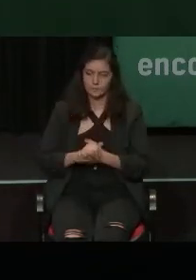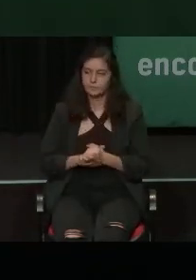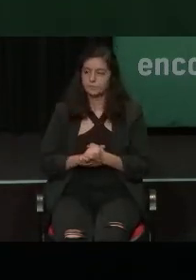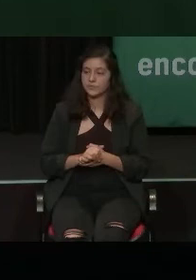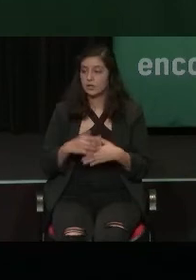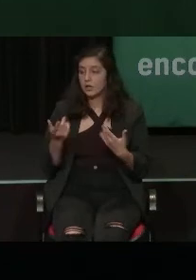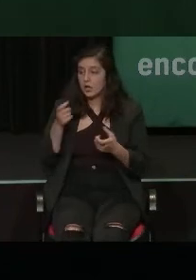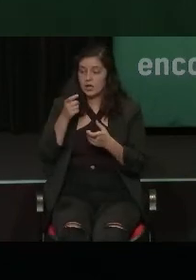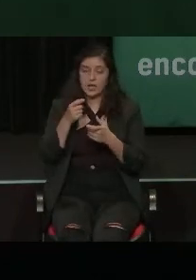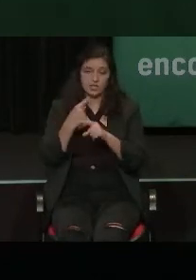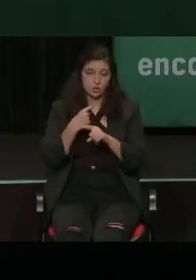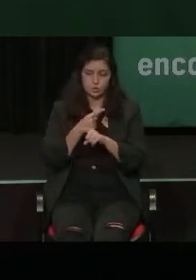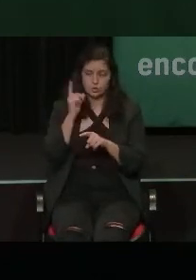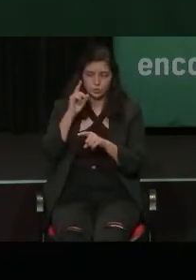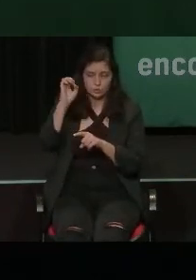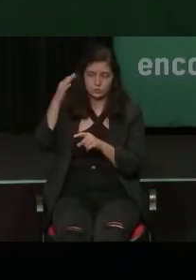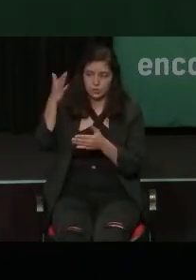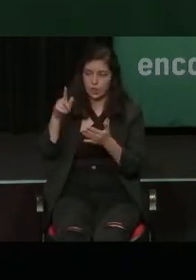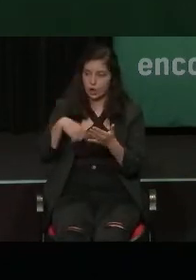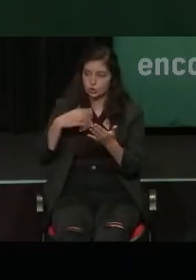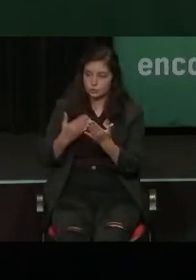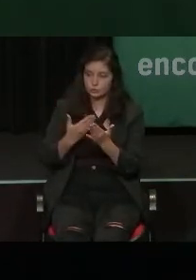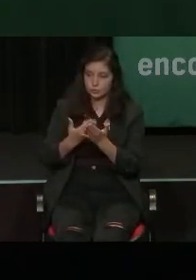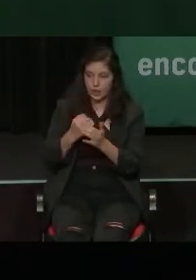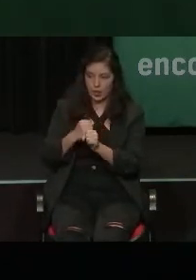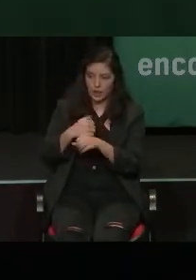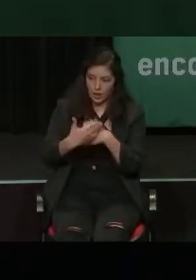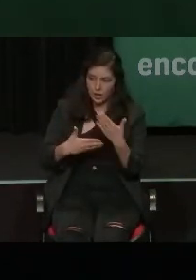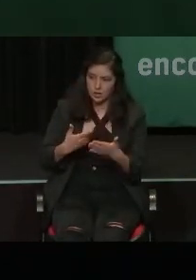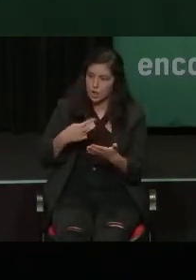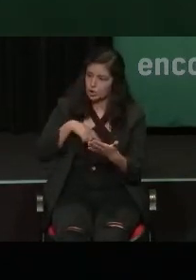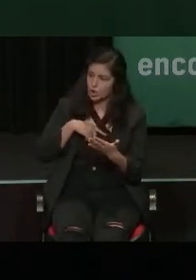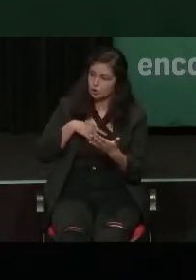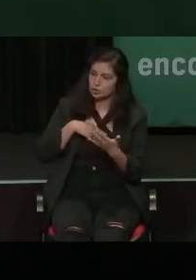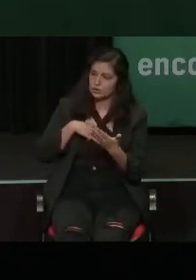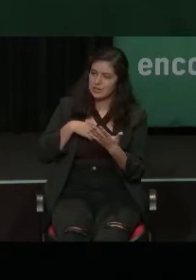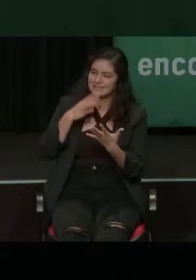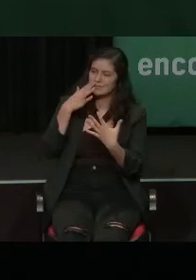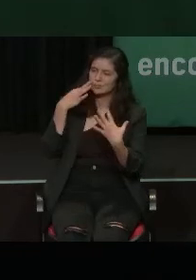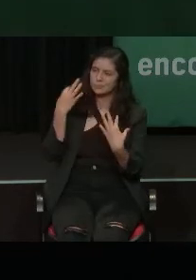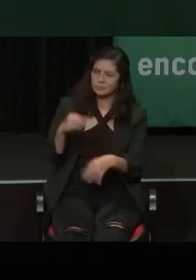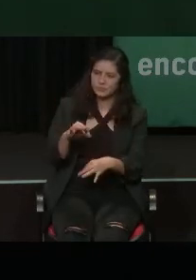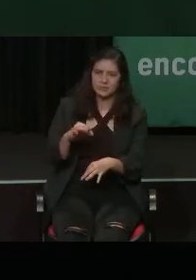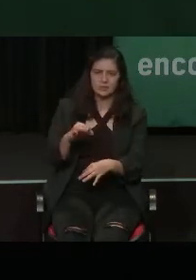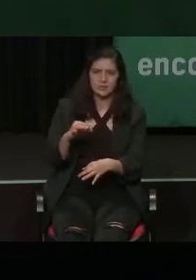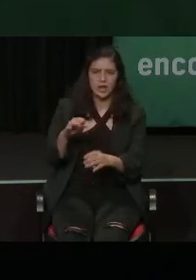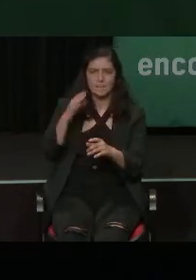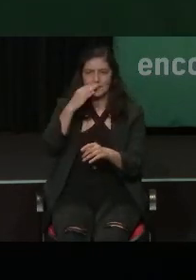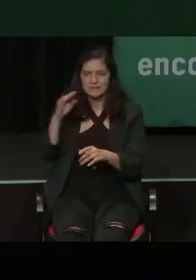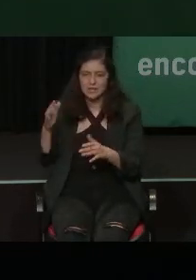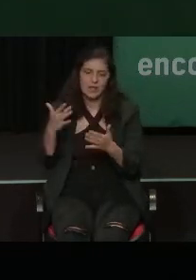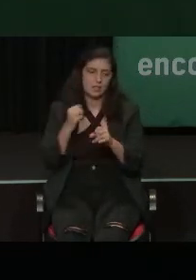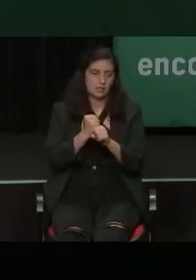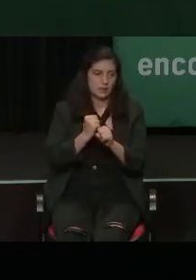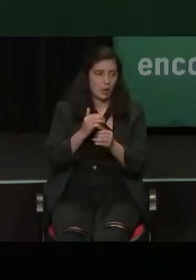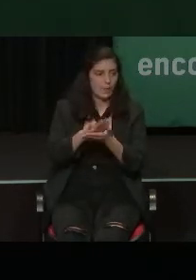das medidas mais importantes a que nos propomos trabalhar. Queremos um simplex para a ciência, assim como trabalhar numa